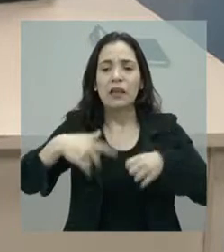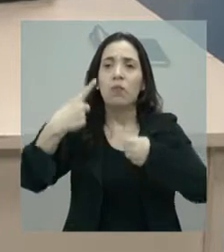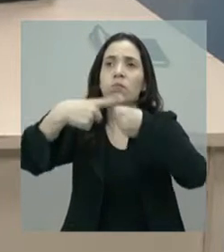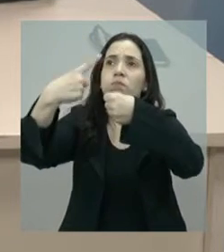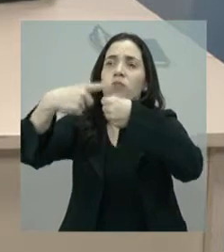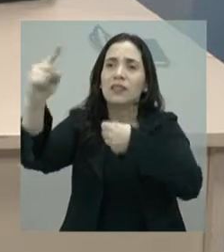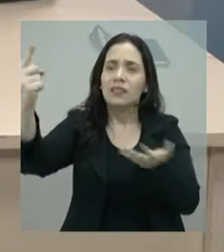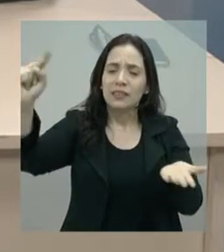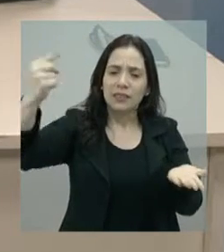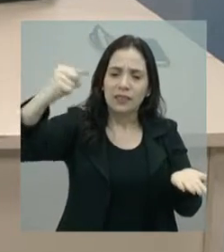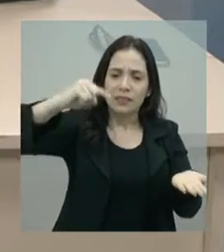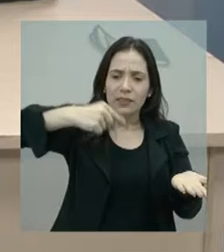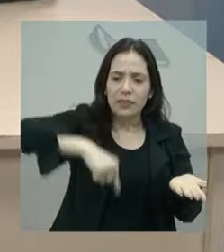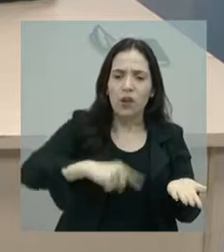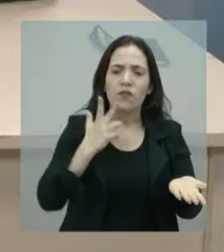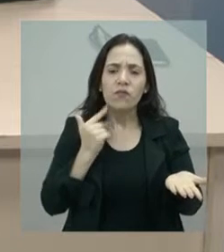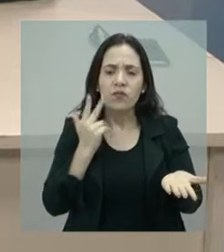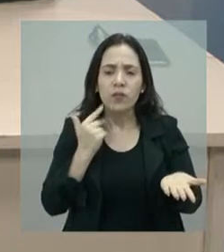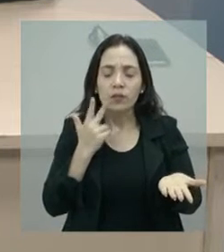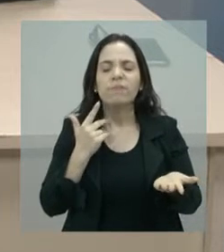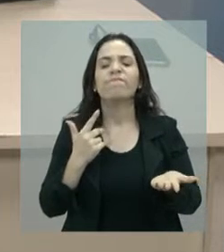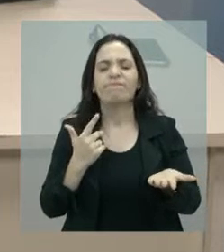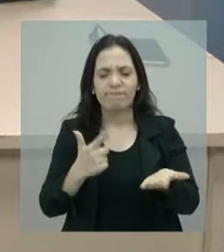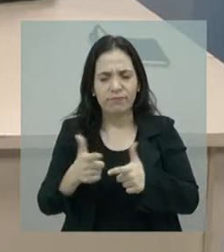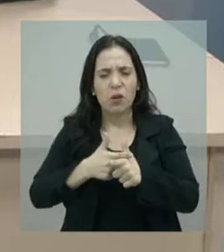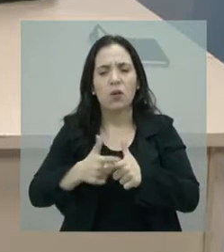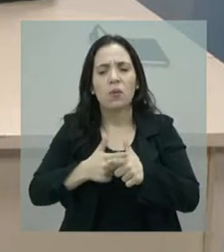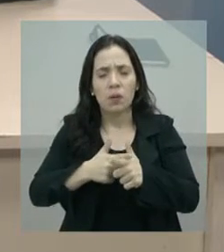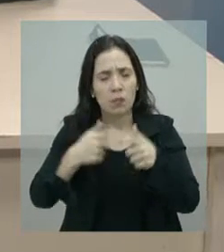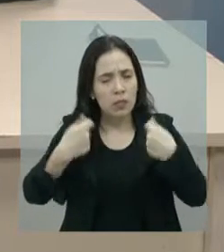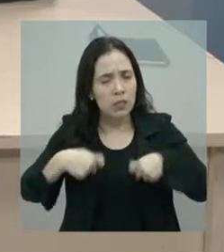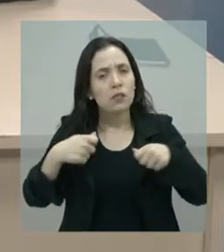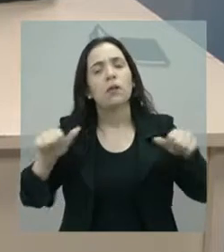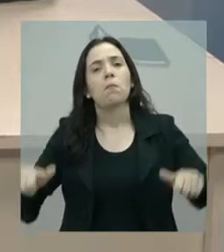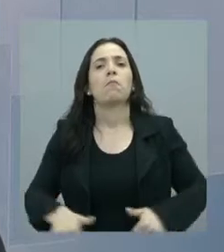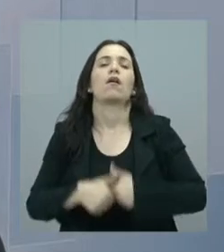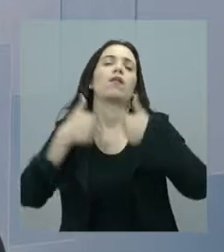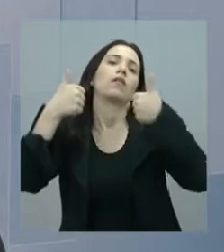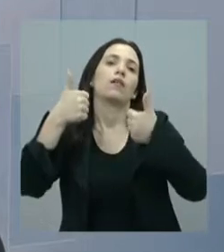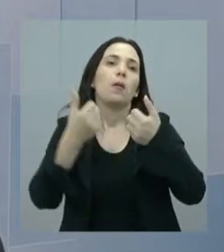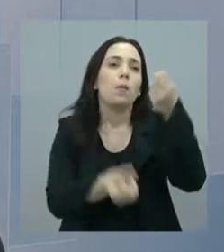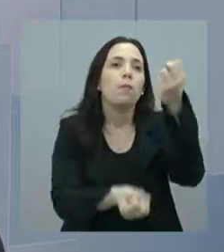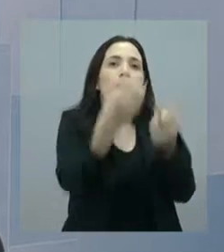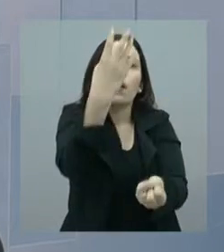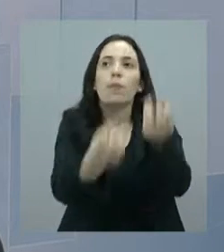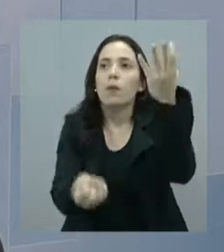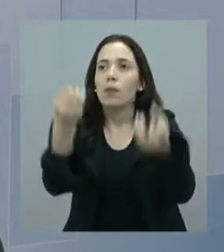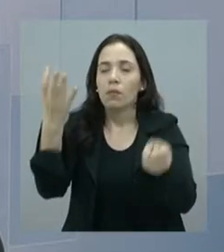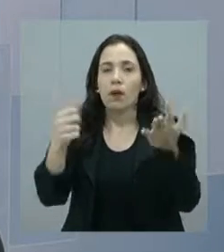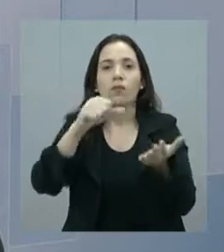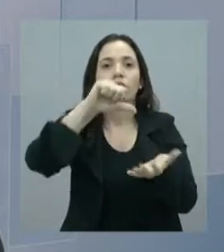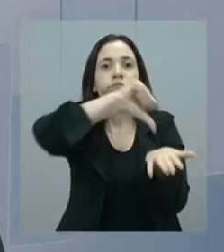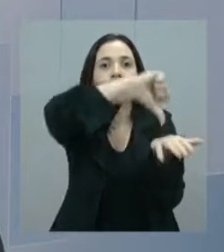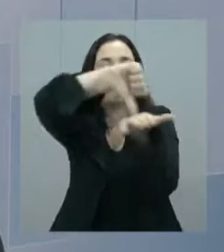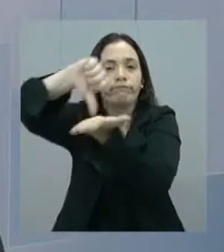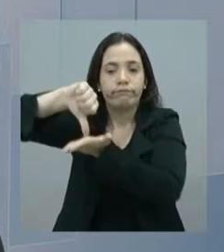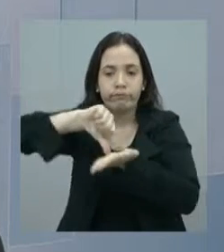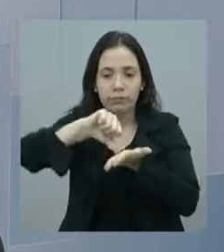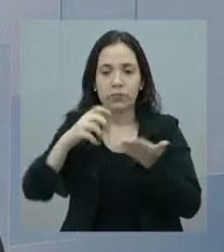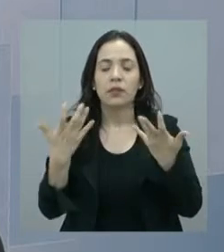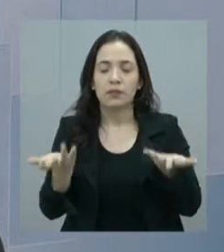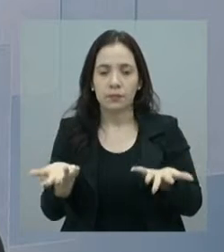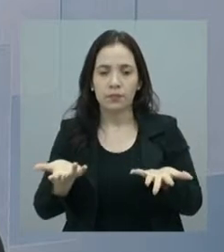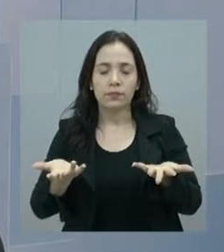leito de UTI, é uma coisa séria. Isso é uma grande notícia. Precisa melhorar a capacidade de resolução dos problemas das regiões. Com a